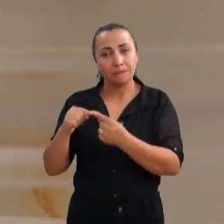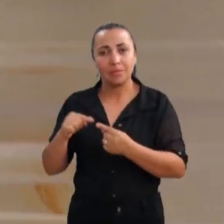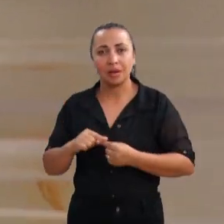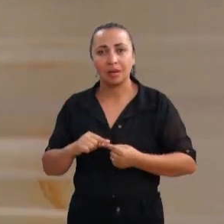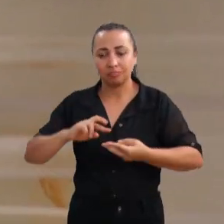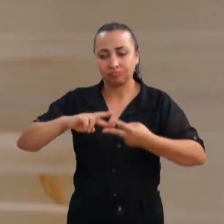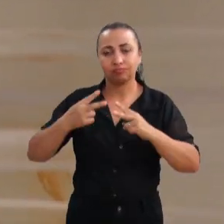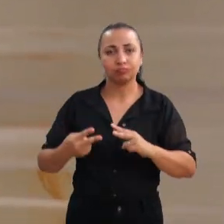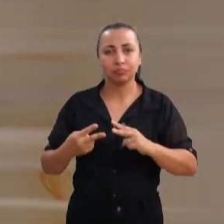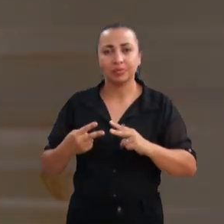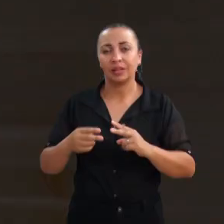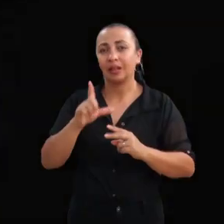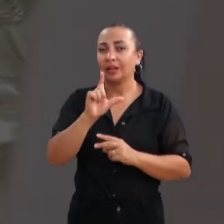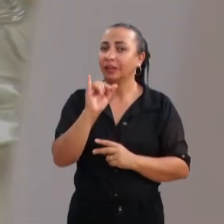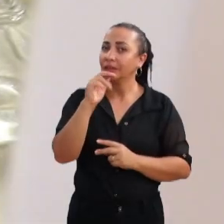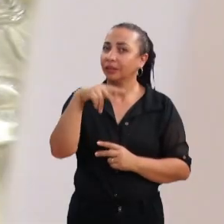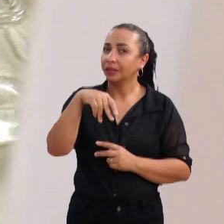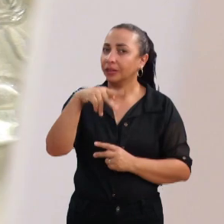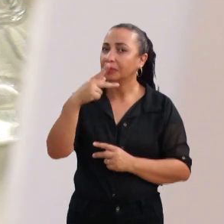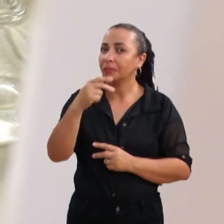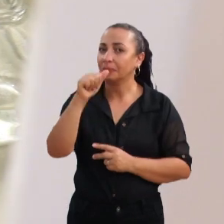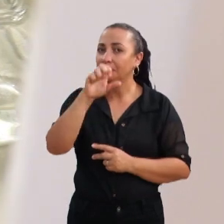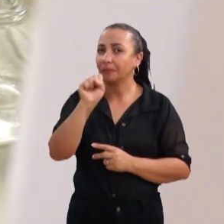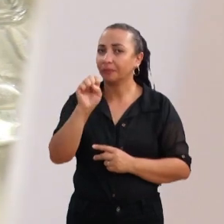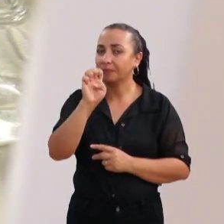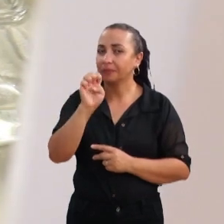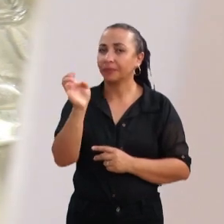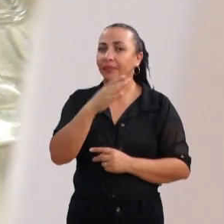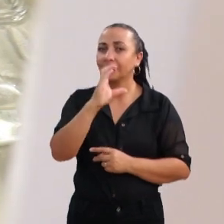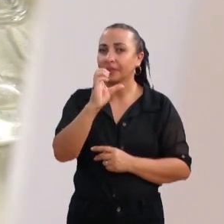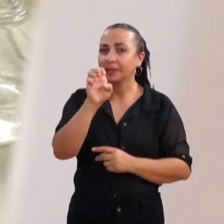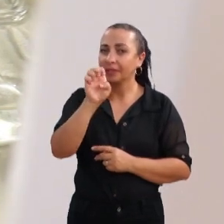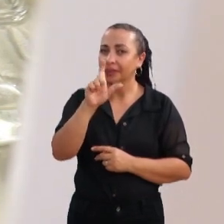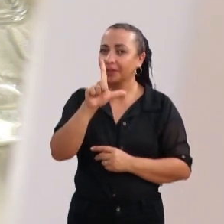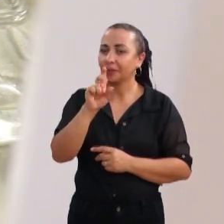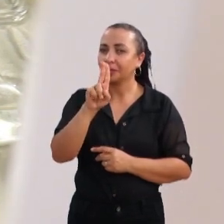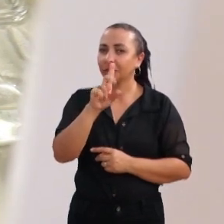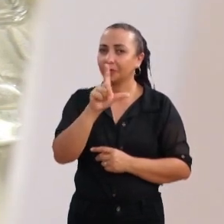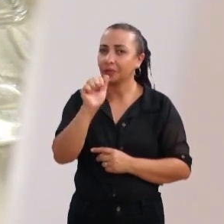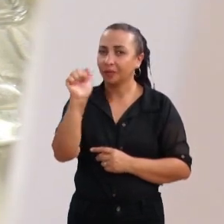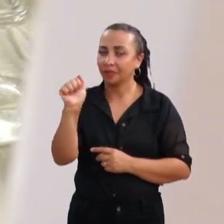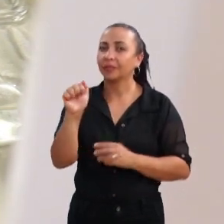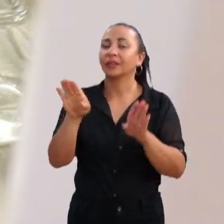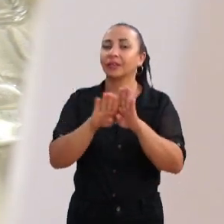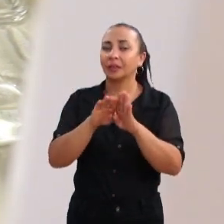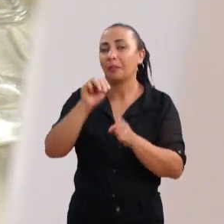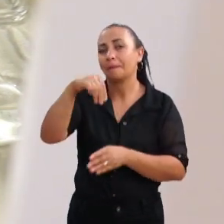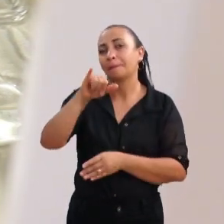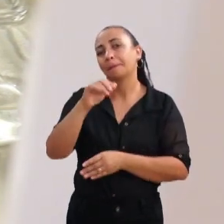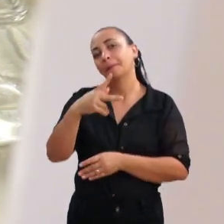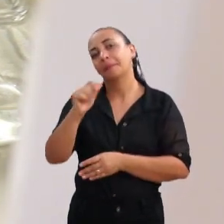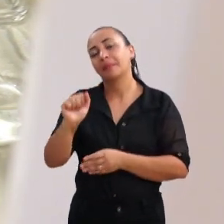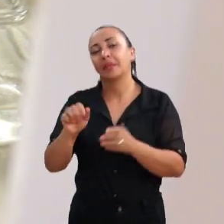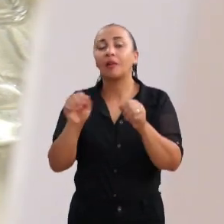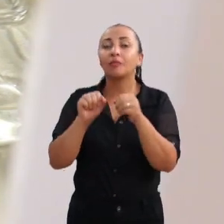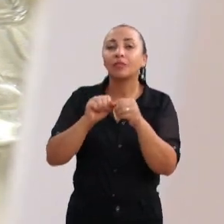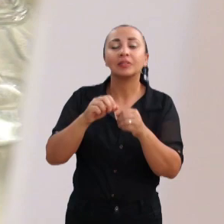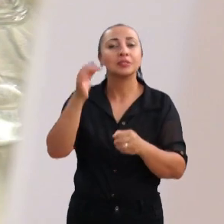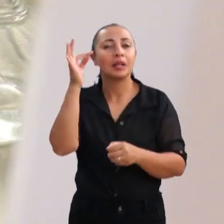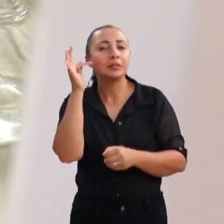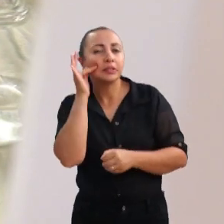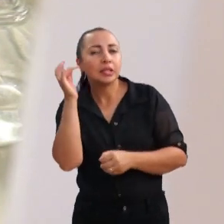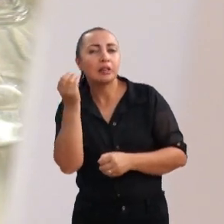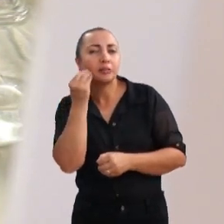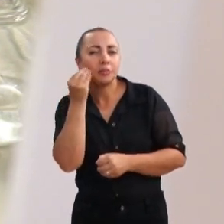essa aplicação, que no caso é a lipase, celulase e a amilase. Então a gente faz teste aqui no laboratório e